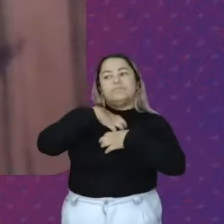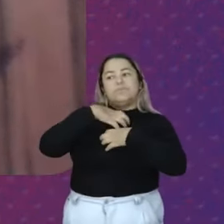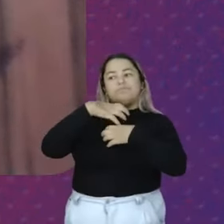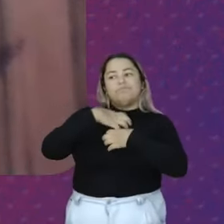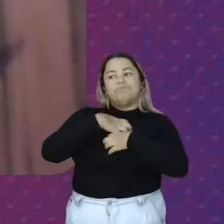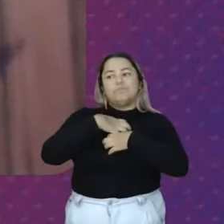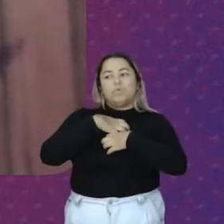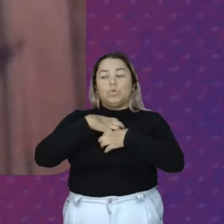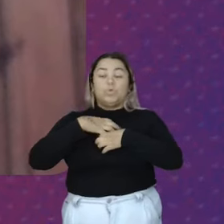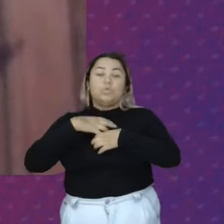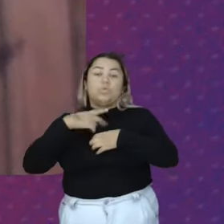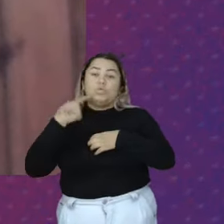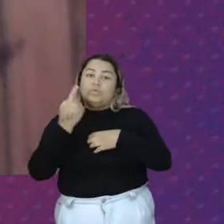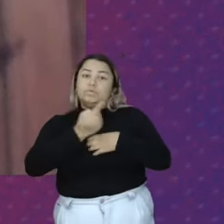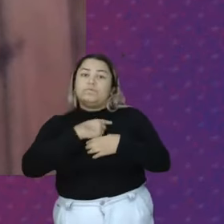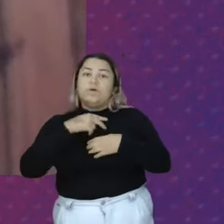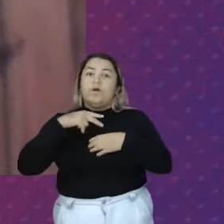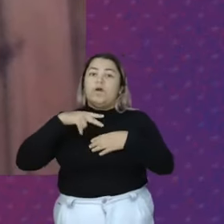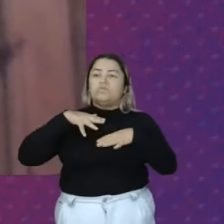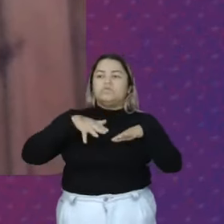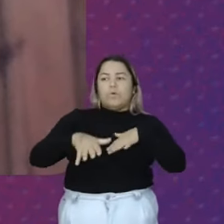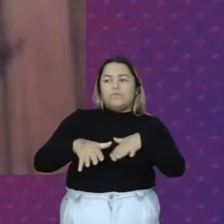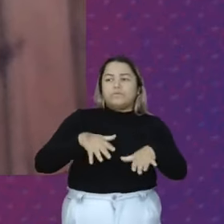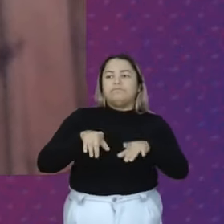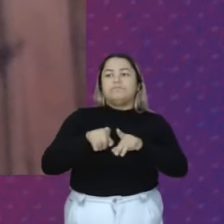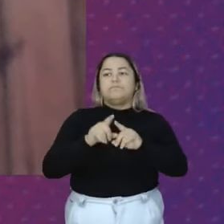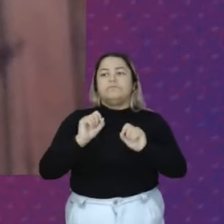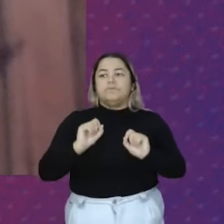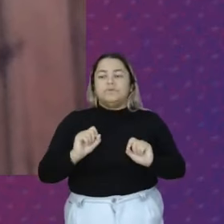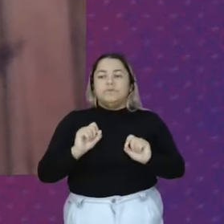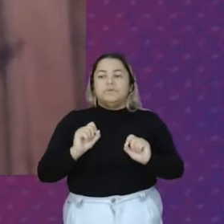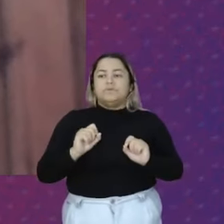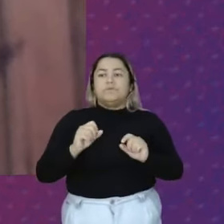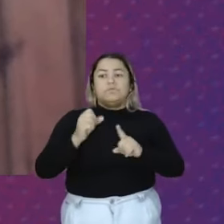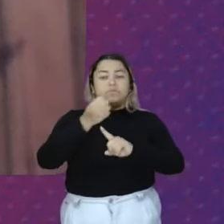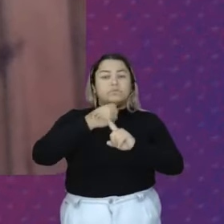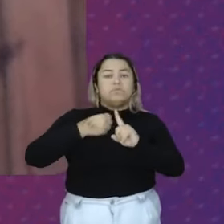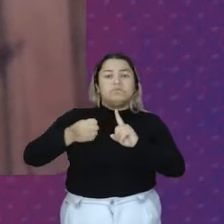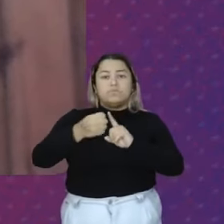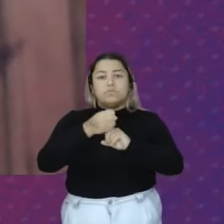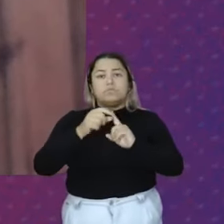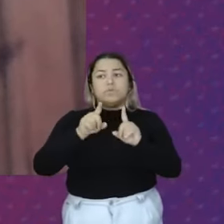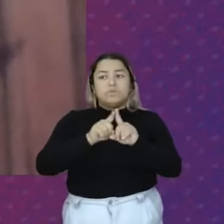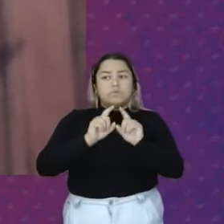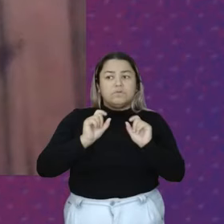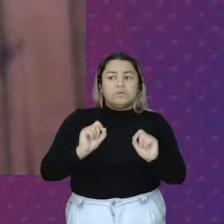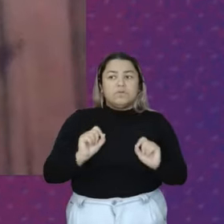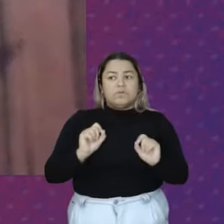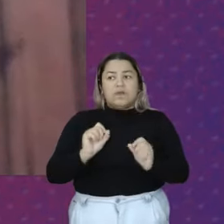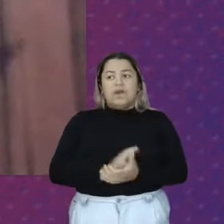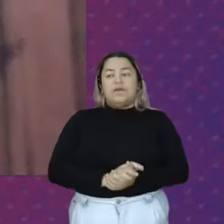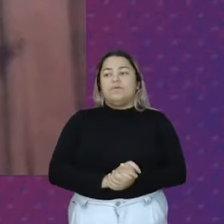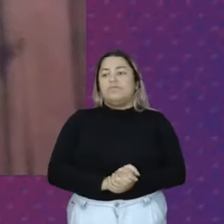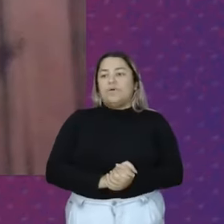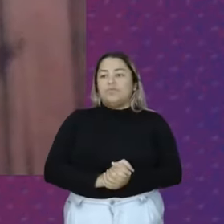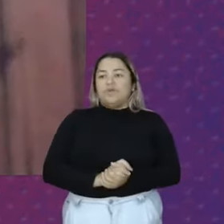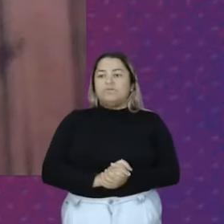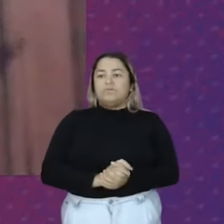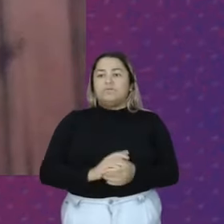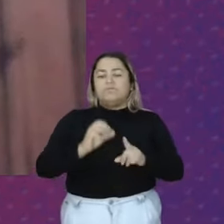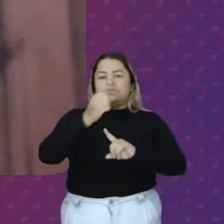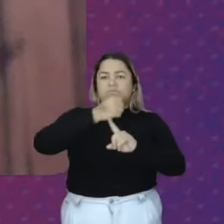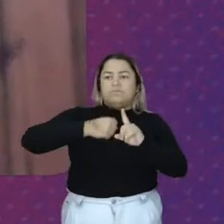nós caminhamos e como nós os locomovemos dentro dessa nossa sociedade mas tem a ver com a